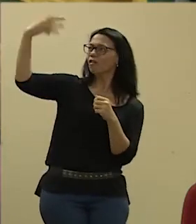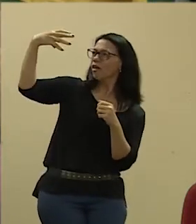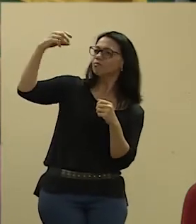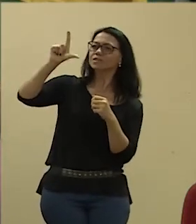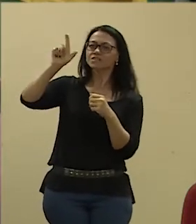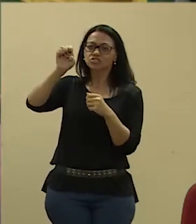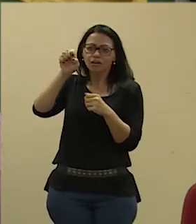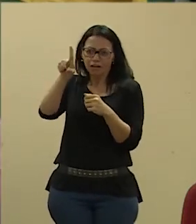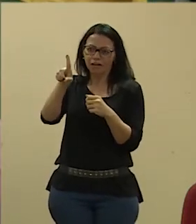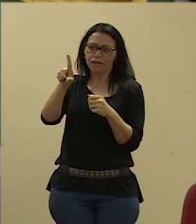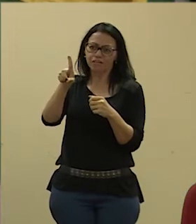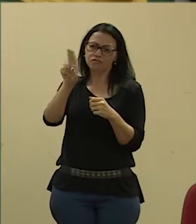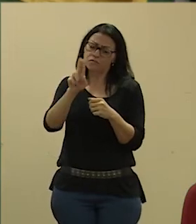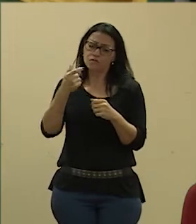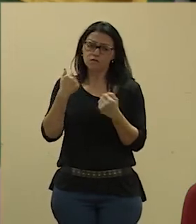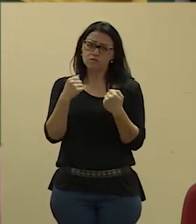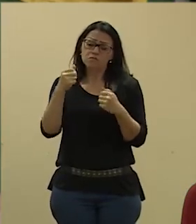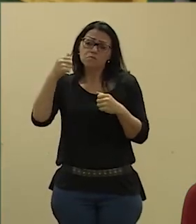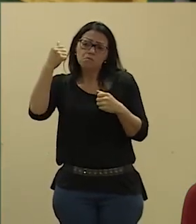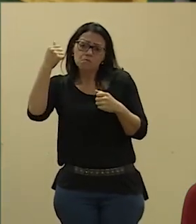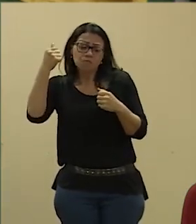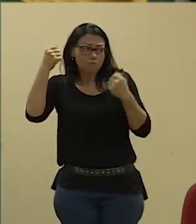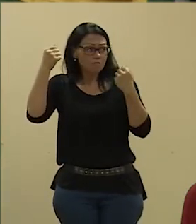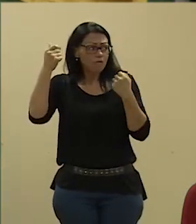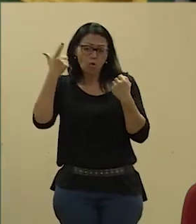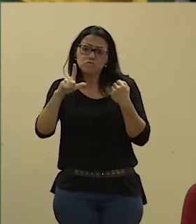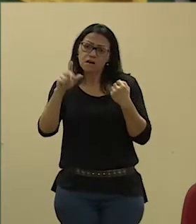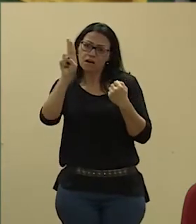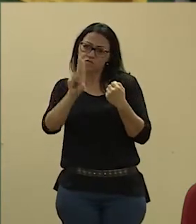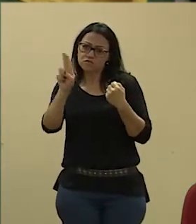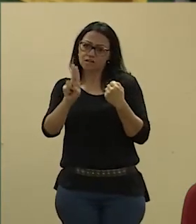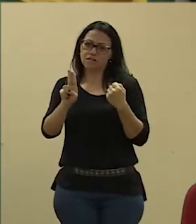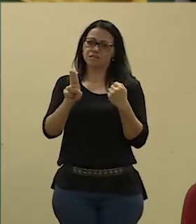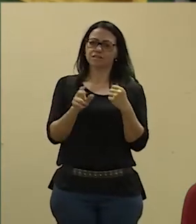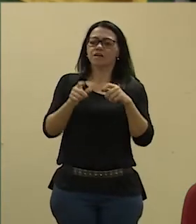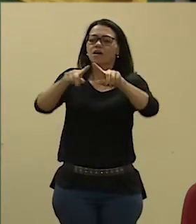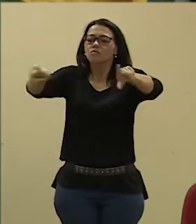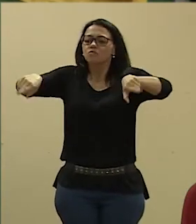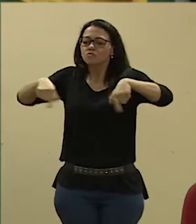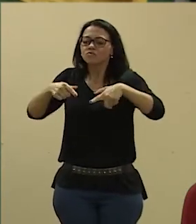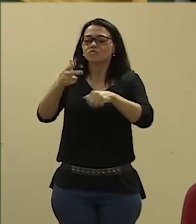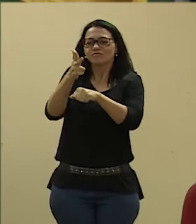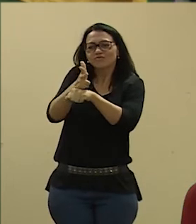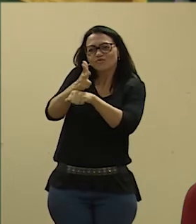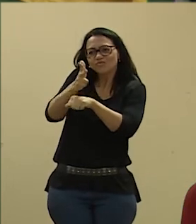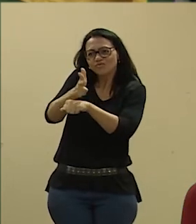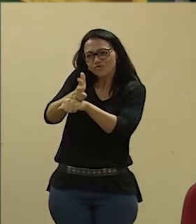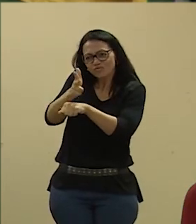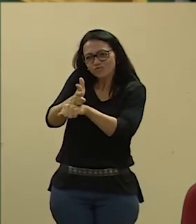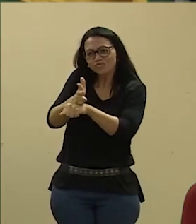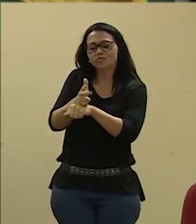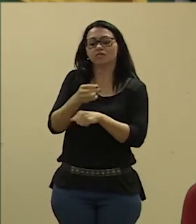excelente fica muito bom né a mais o gosto normalmente estúdio melhor quem não é o nosso caso não fica muito muito